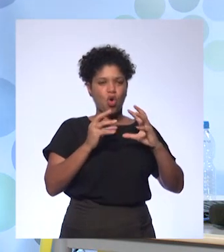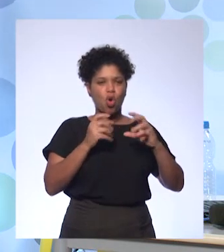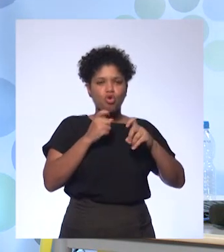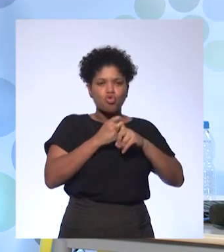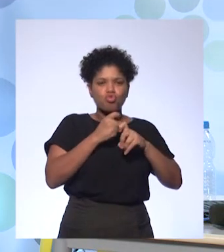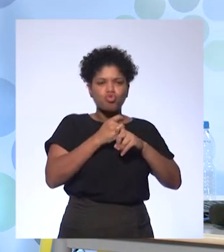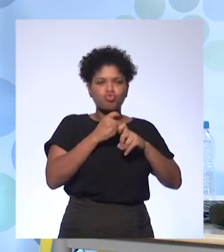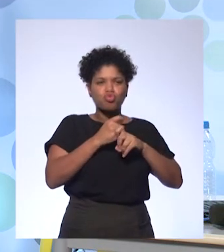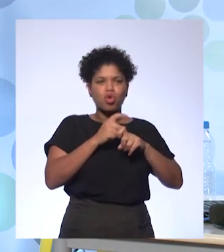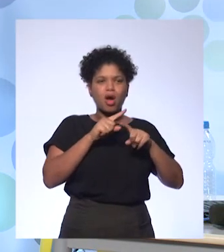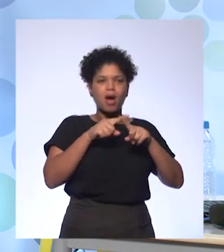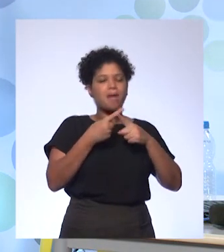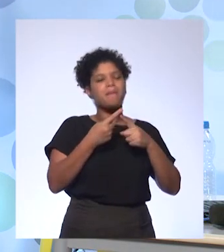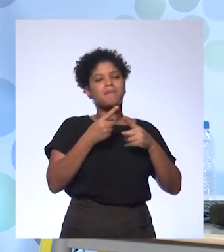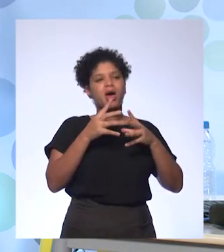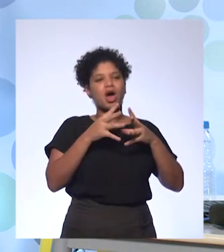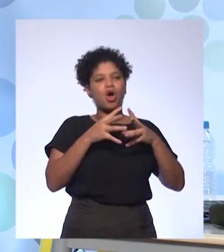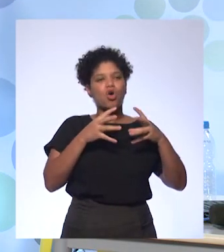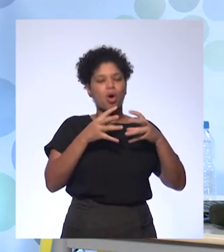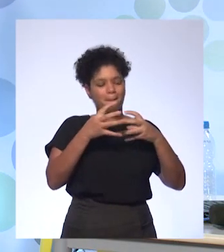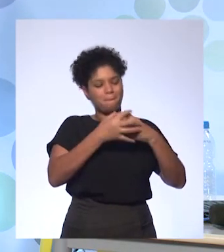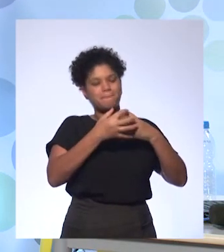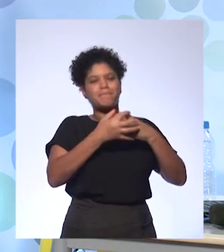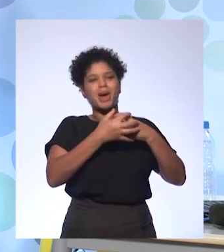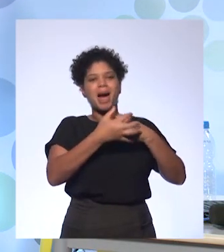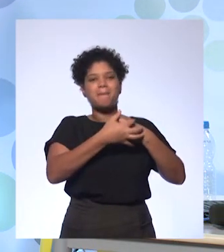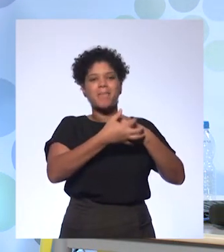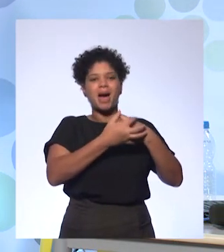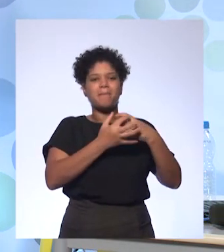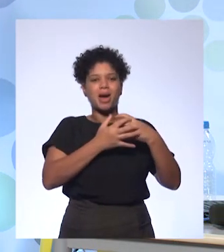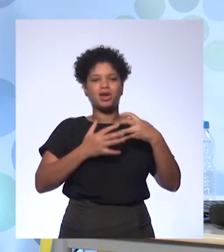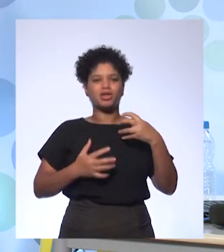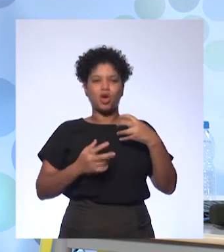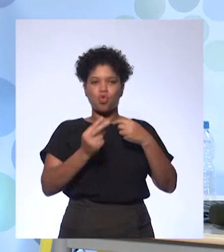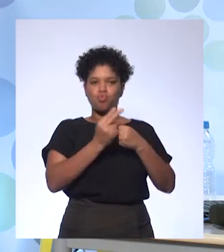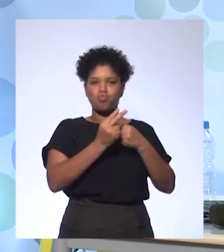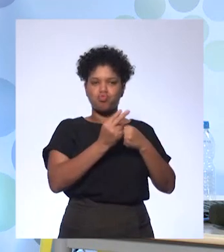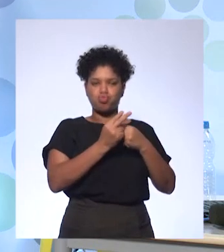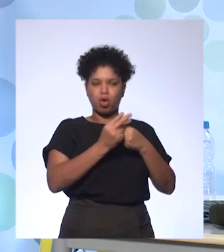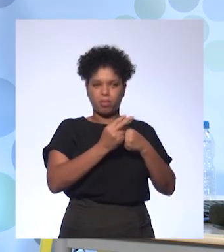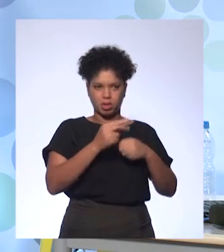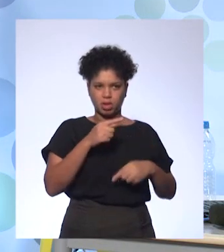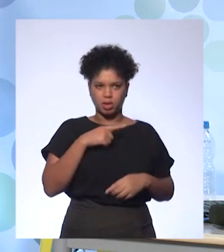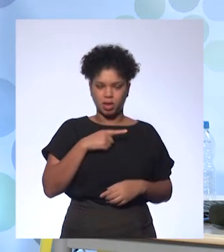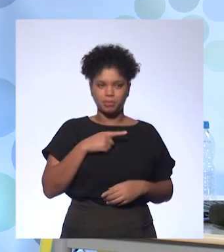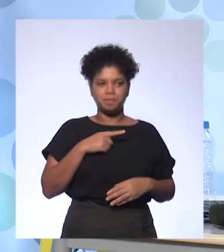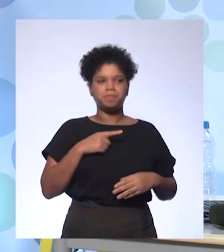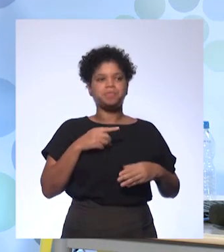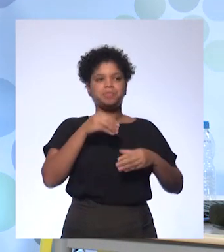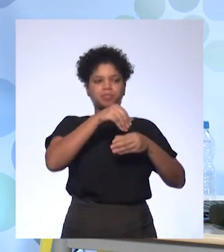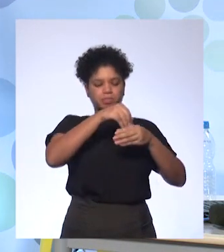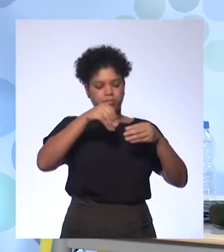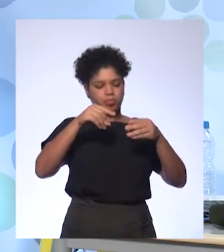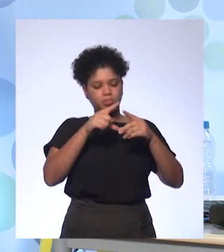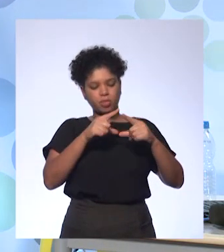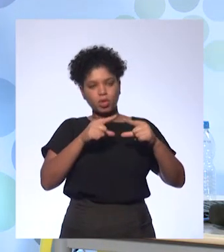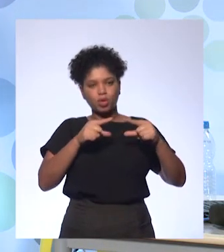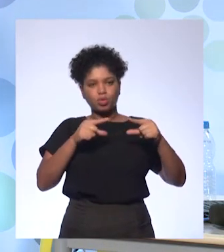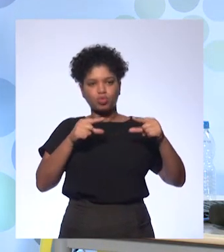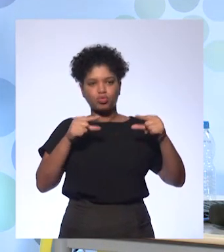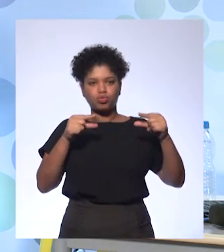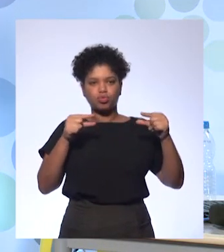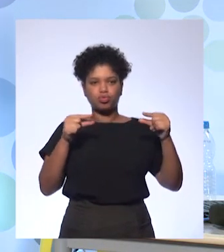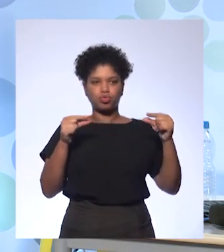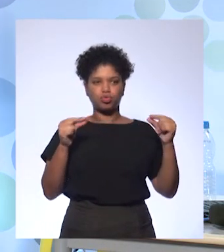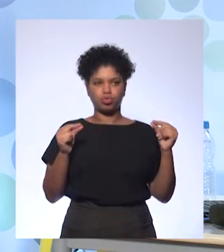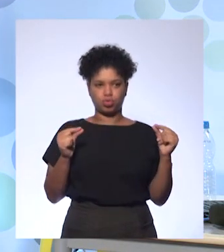rígido, só que, na verdade, é essa pressão hidrostática aí, tá? Então, esses corpos, né, desses indivíduos, coberto aí